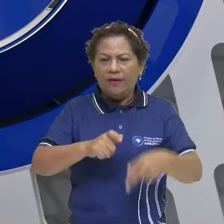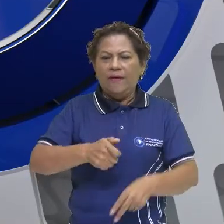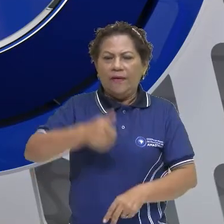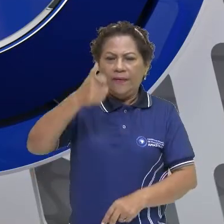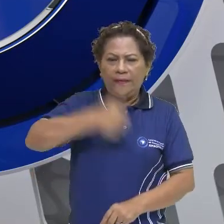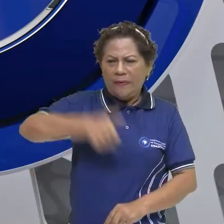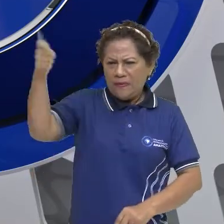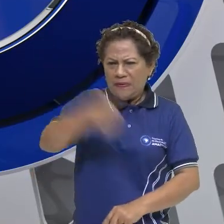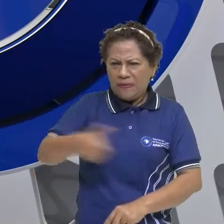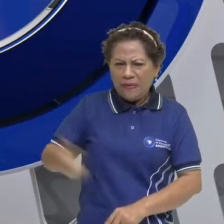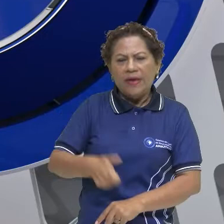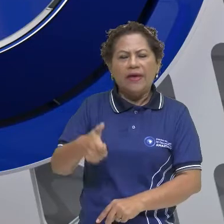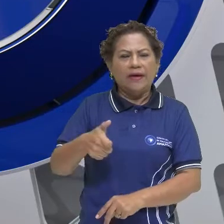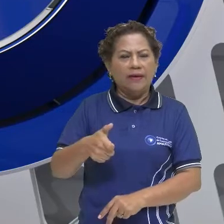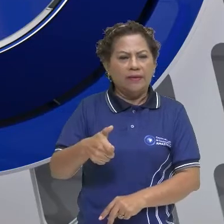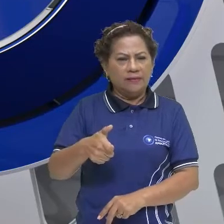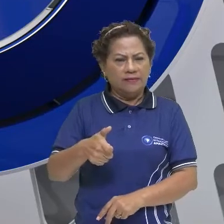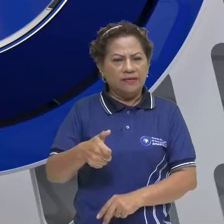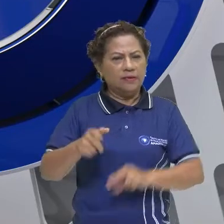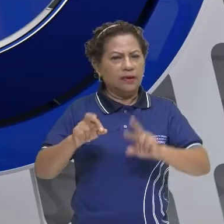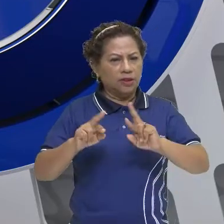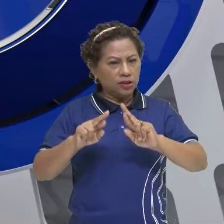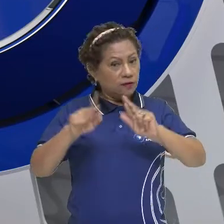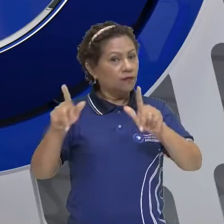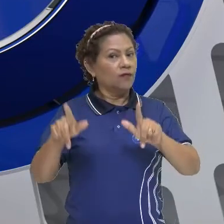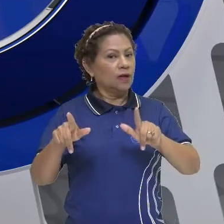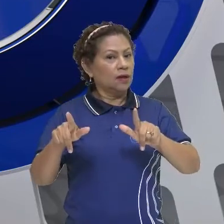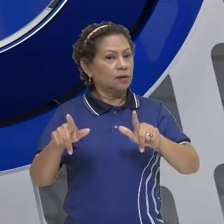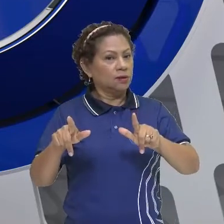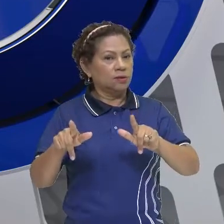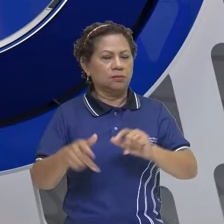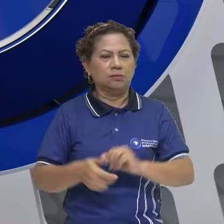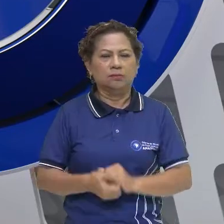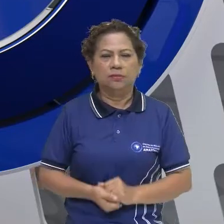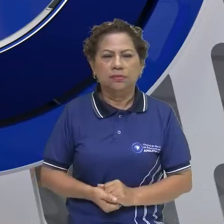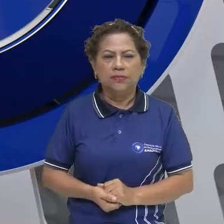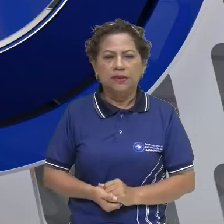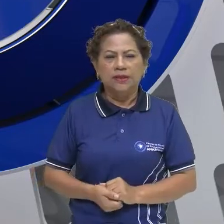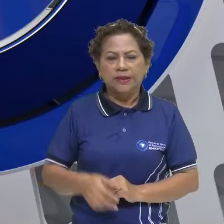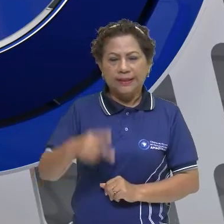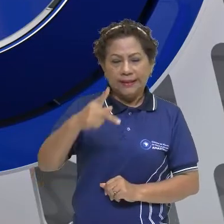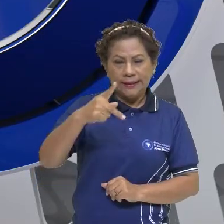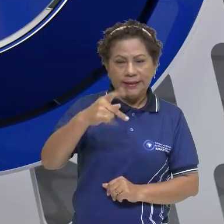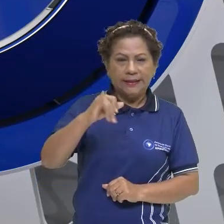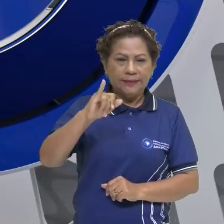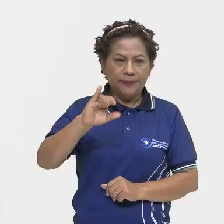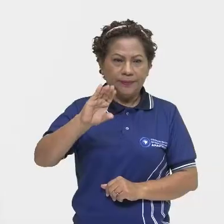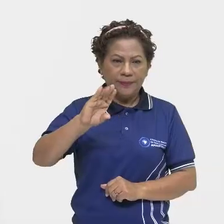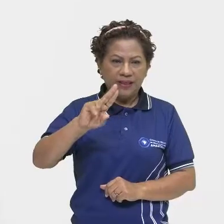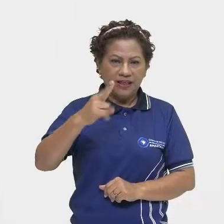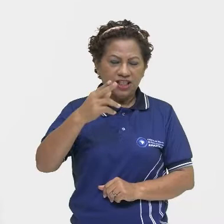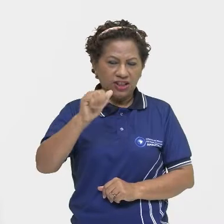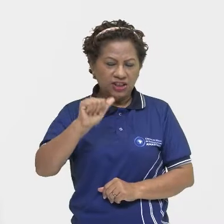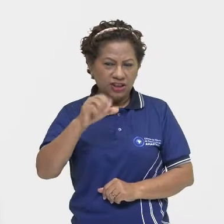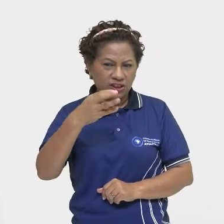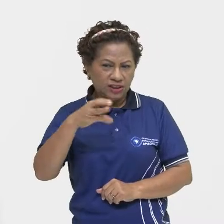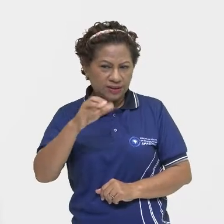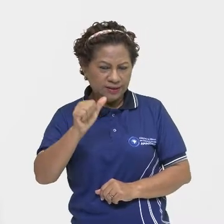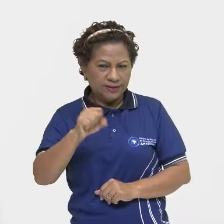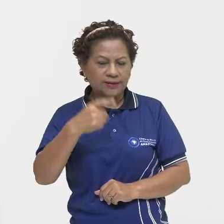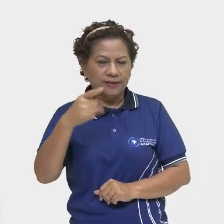lá desenhando na parede? Não, não é bem assim que funciona. Vamos lá. Na pichação, são